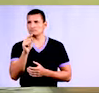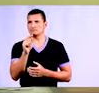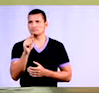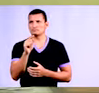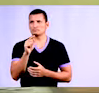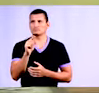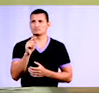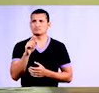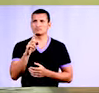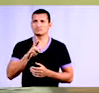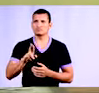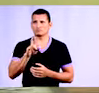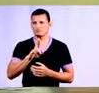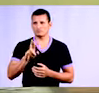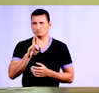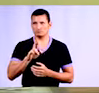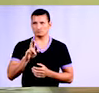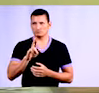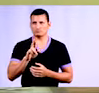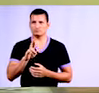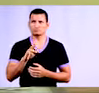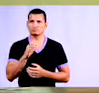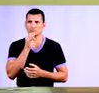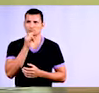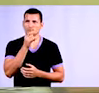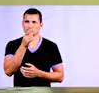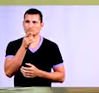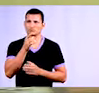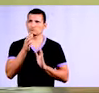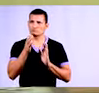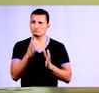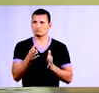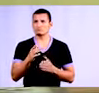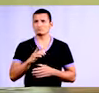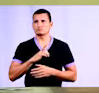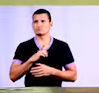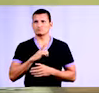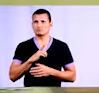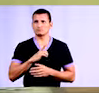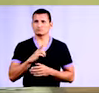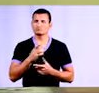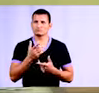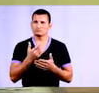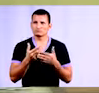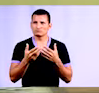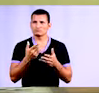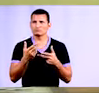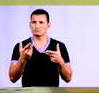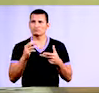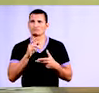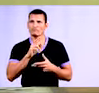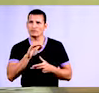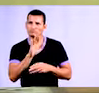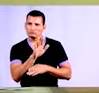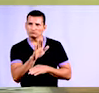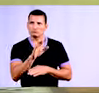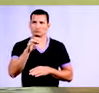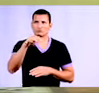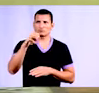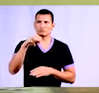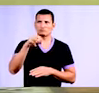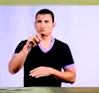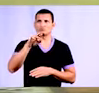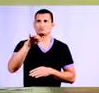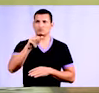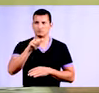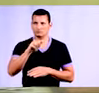o cache é usado normalmente quando você já tem uma coisa que vai permanecer na memória, né? No caso, eu